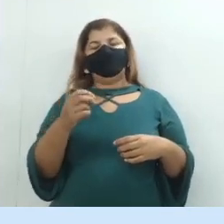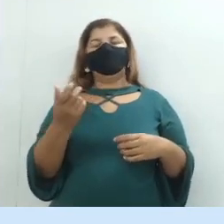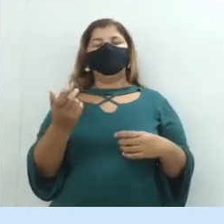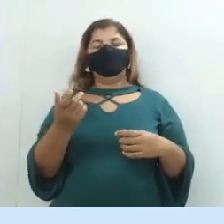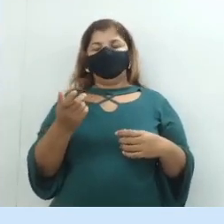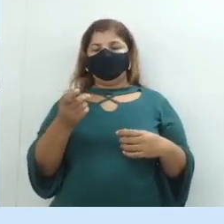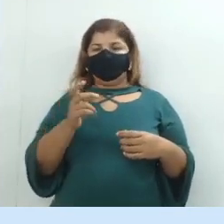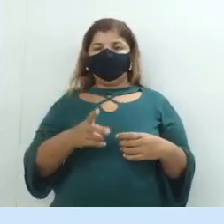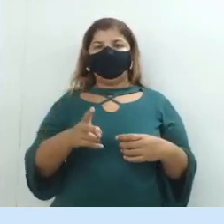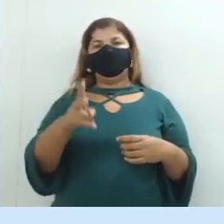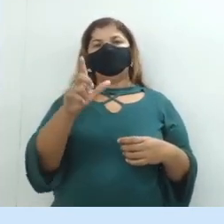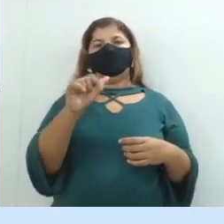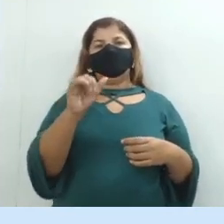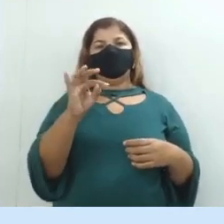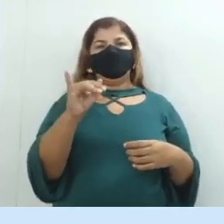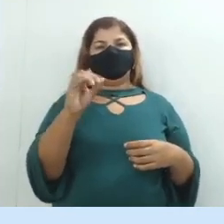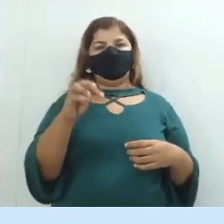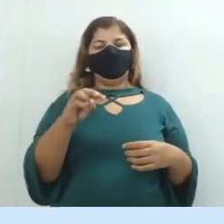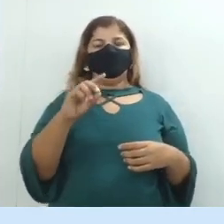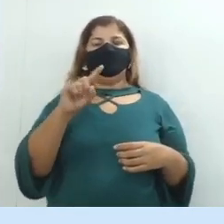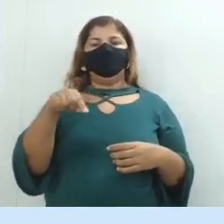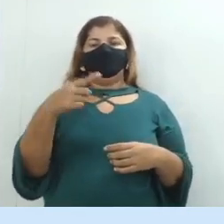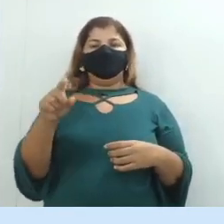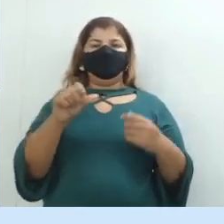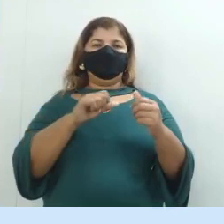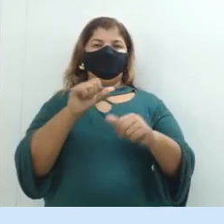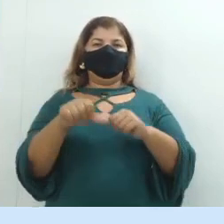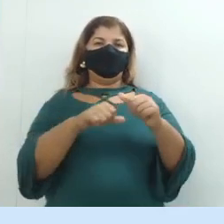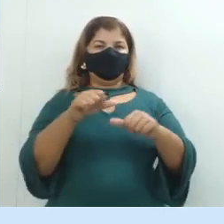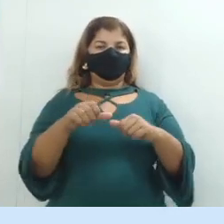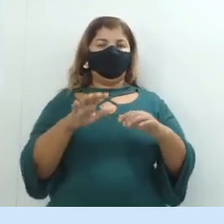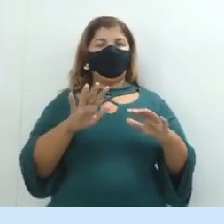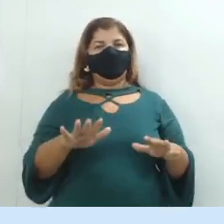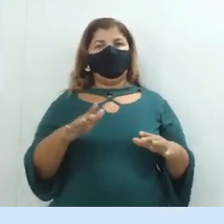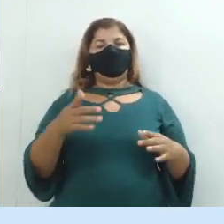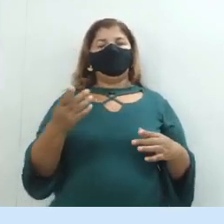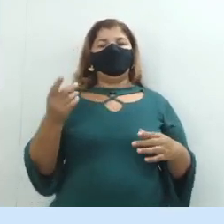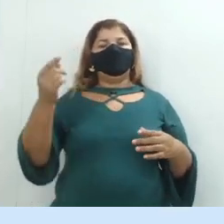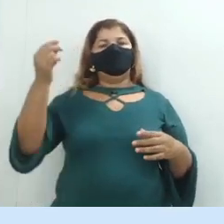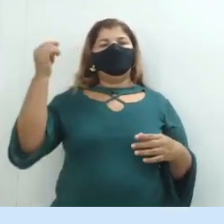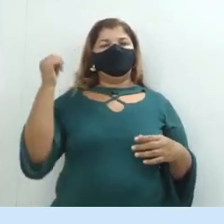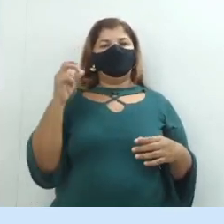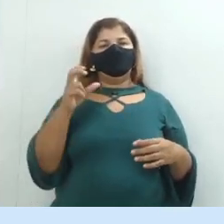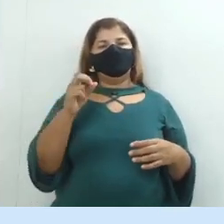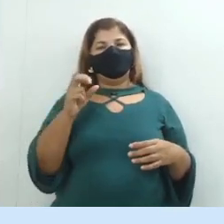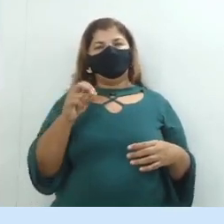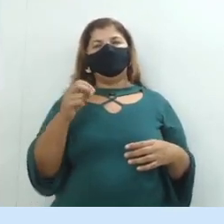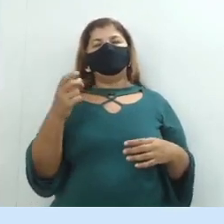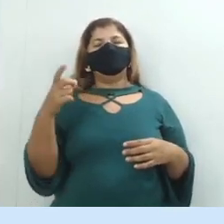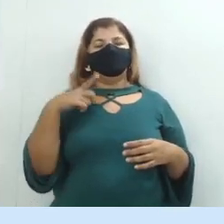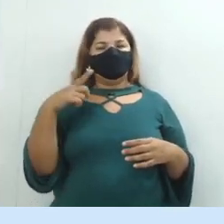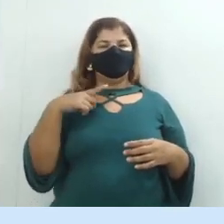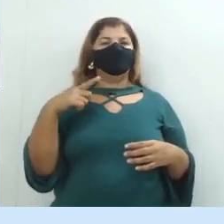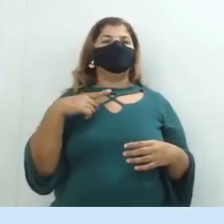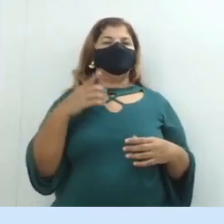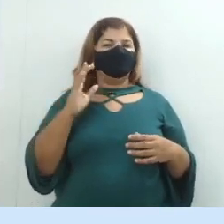latim. Depois isso mudou, mas ainda alcançou os nossos pais, os nossos avós,